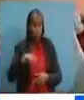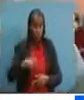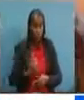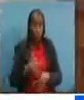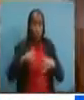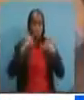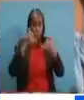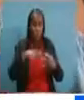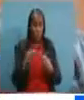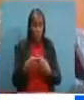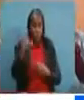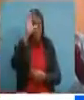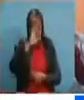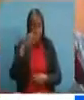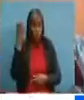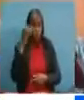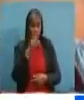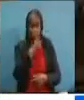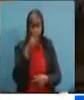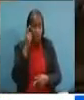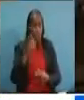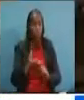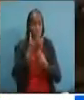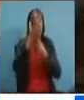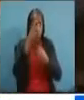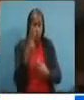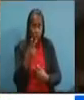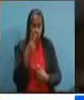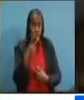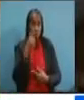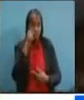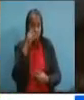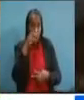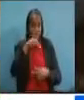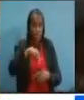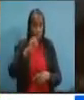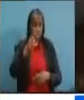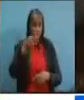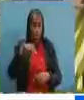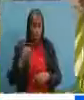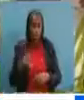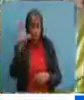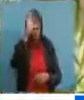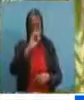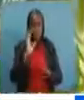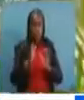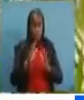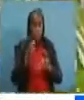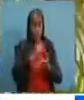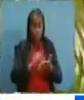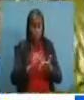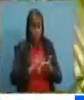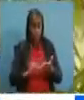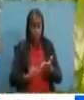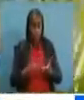No próximo ano, o Ministério da Cultura promete homenagear dois homens da Morna. O governo já contratou a